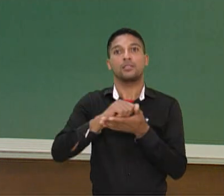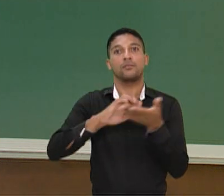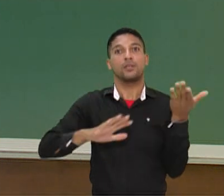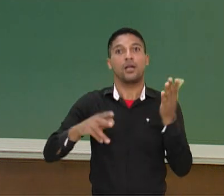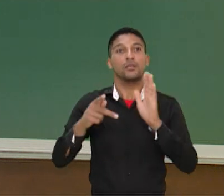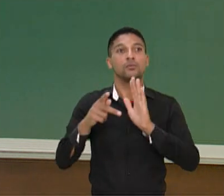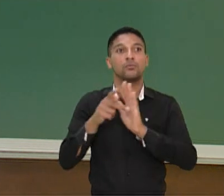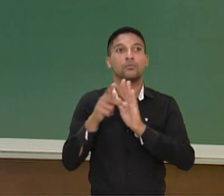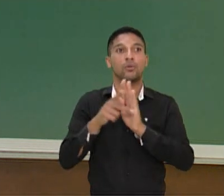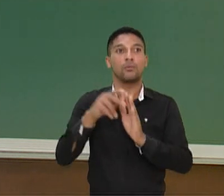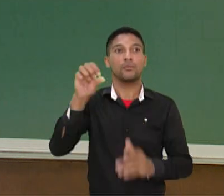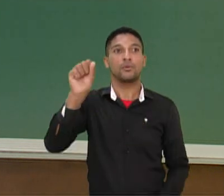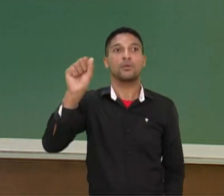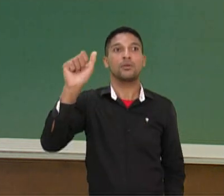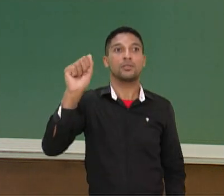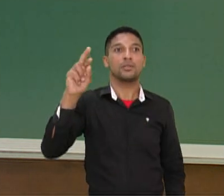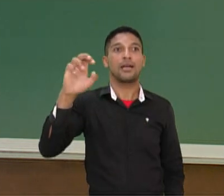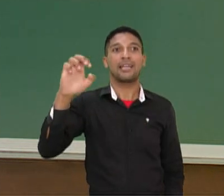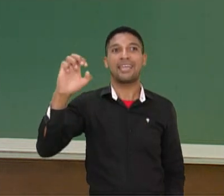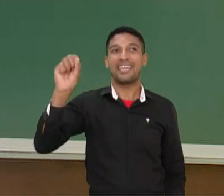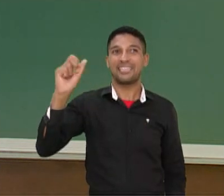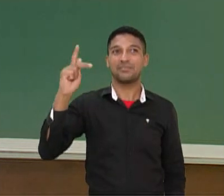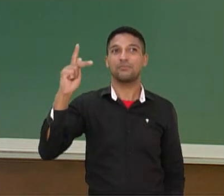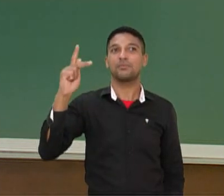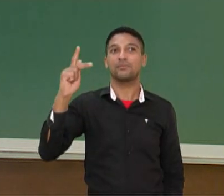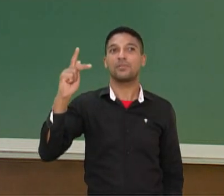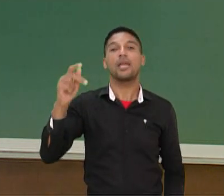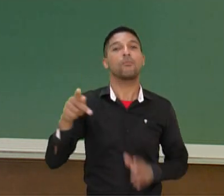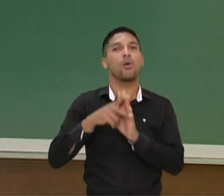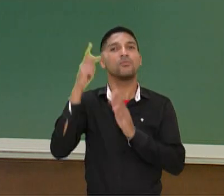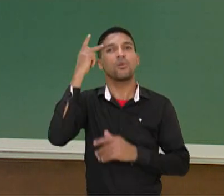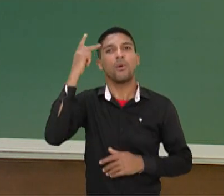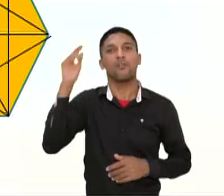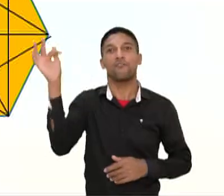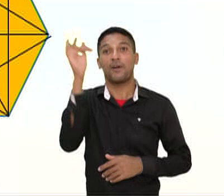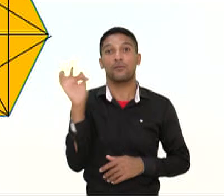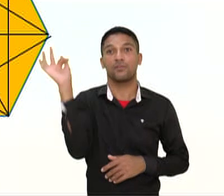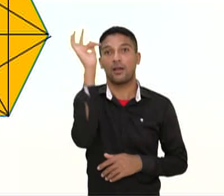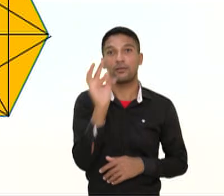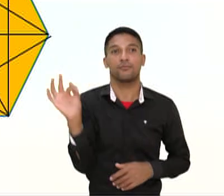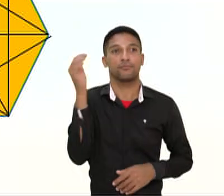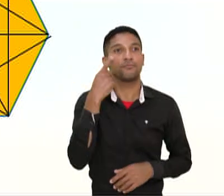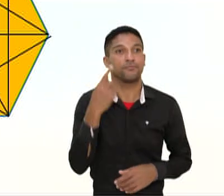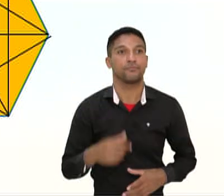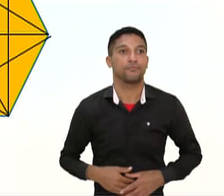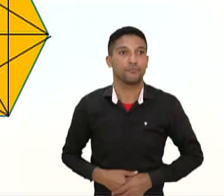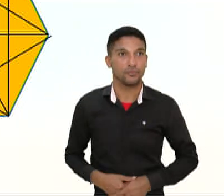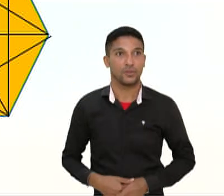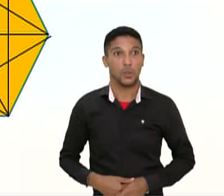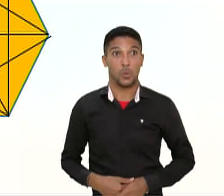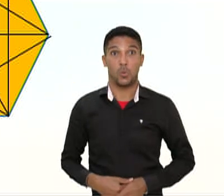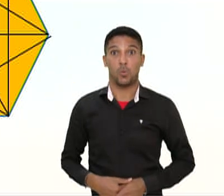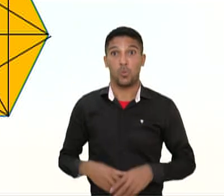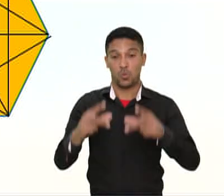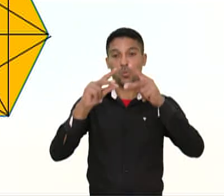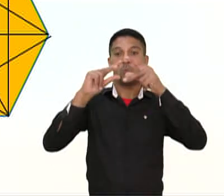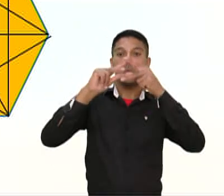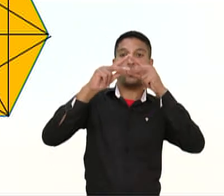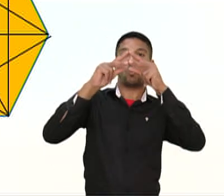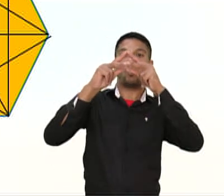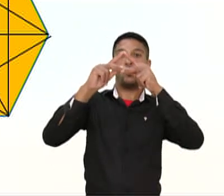Paulo. É parecido com o SAEP nosso aqui, tá bom? Então, observe as diagonais dos polígonos regulares